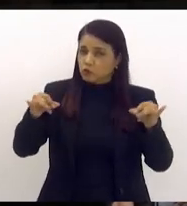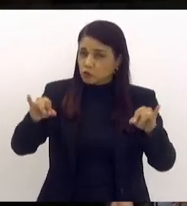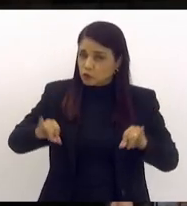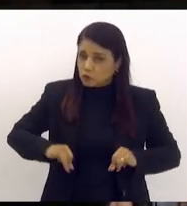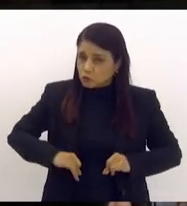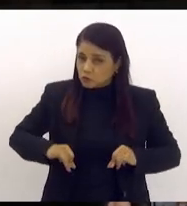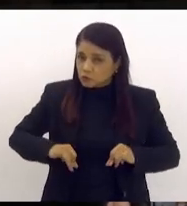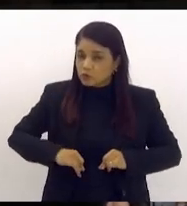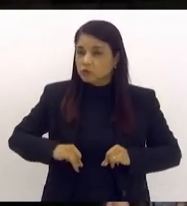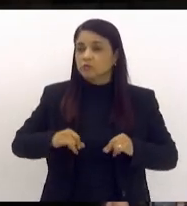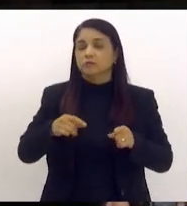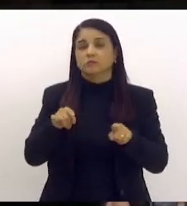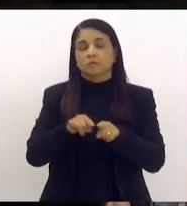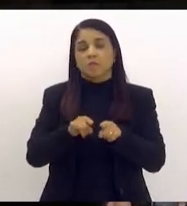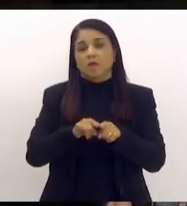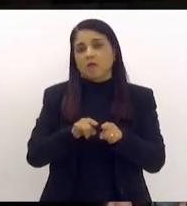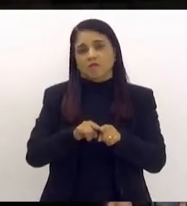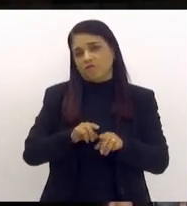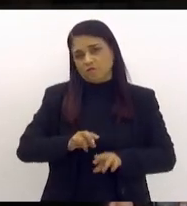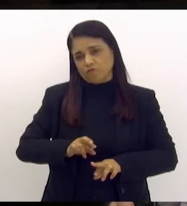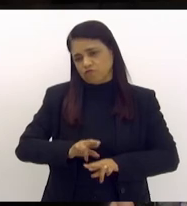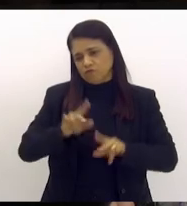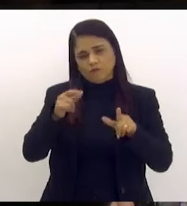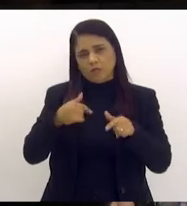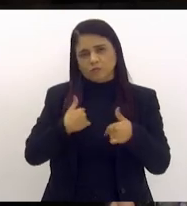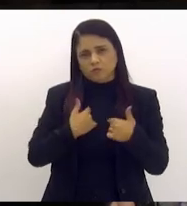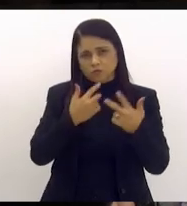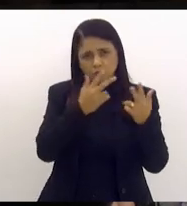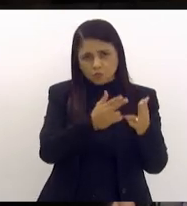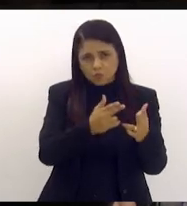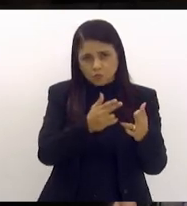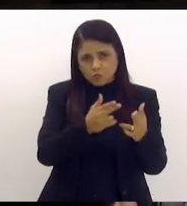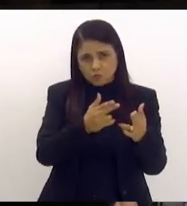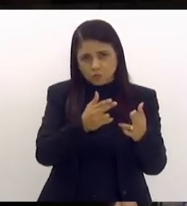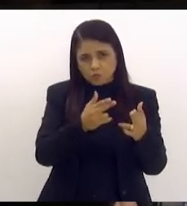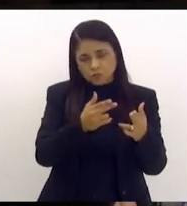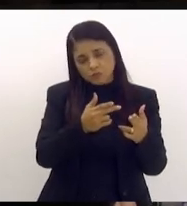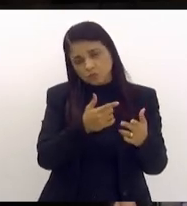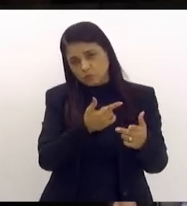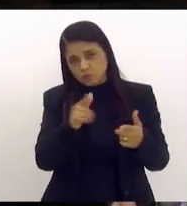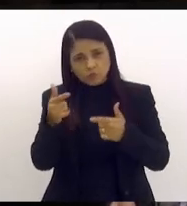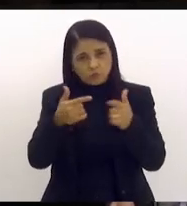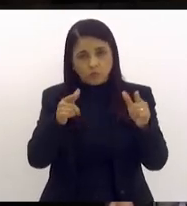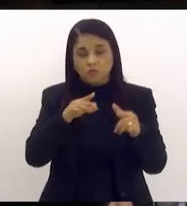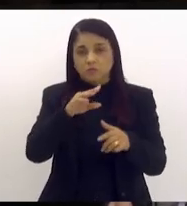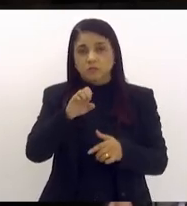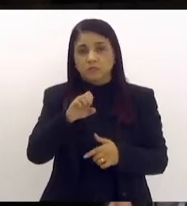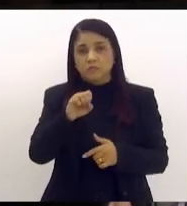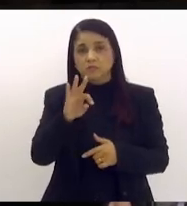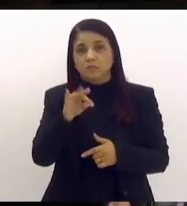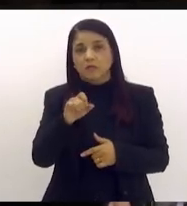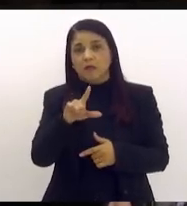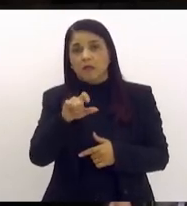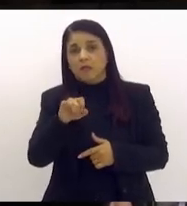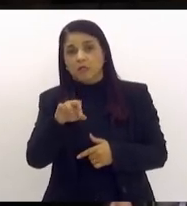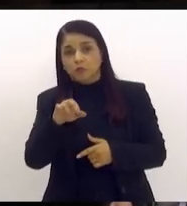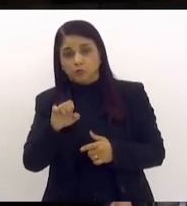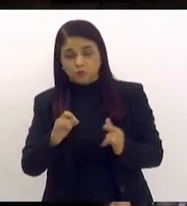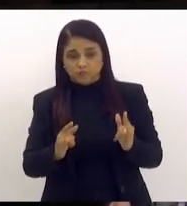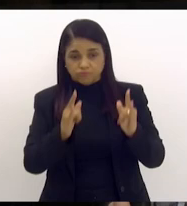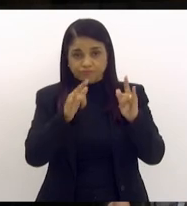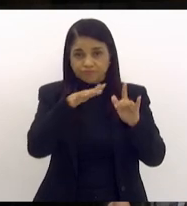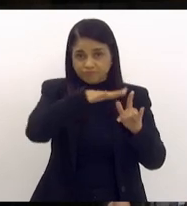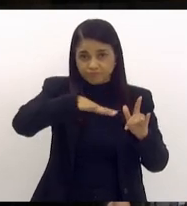eh das demais eh que estaleiros né do nosso do nosso Estado do nosso Brasil